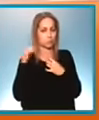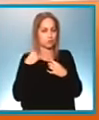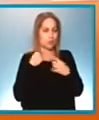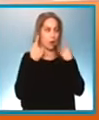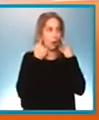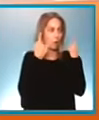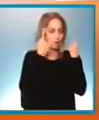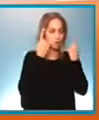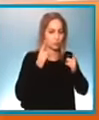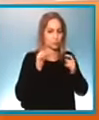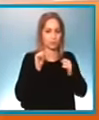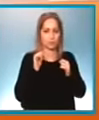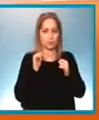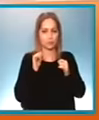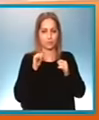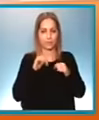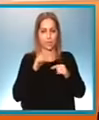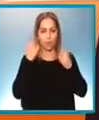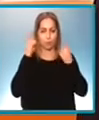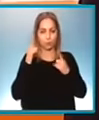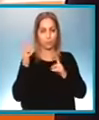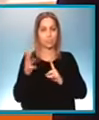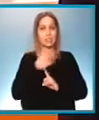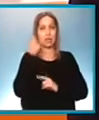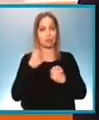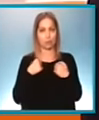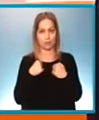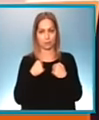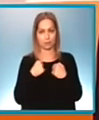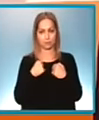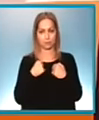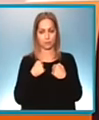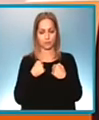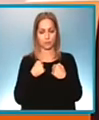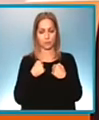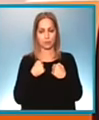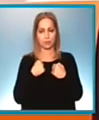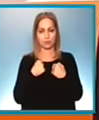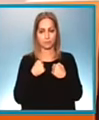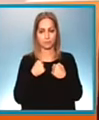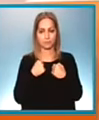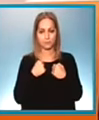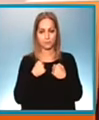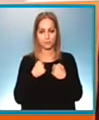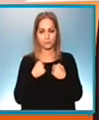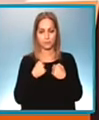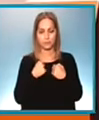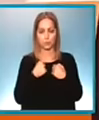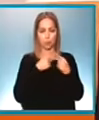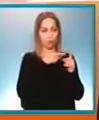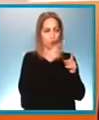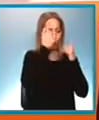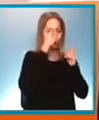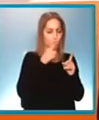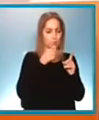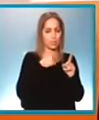Sim, isto foi mesmo minha salvação, a música. Para não ficar com... Epá, não foi... Agora eu vou escolher música para